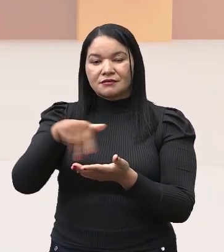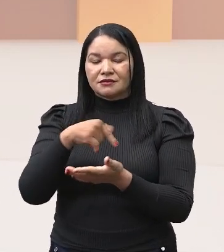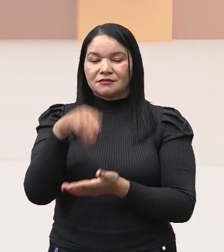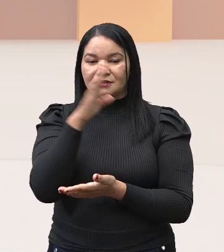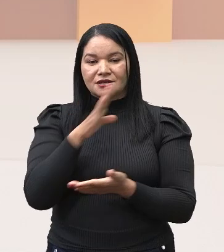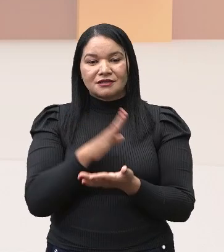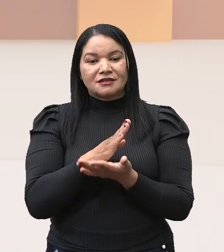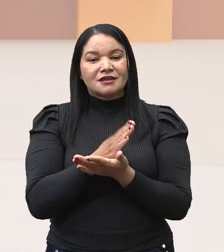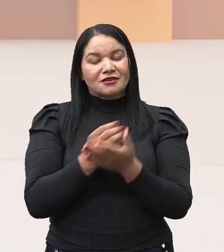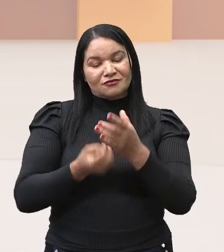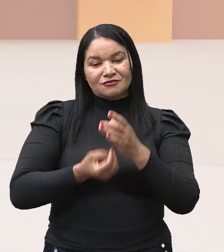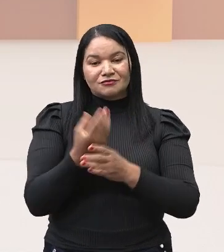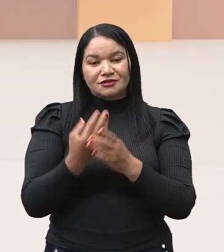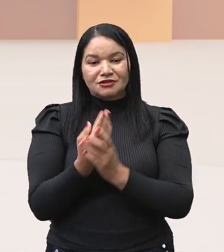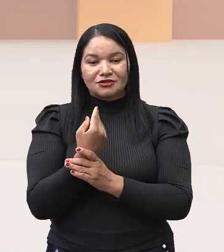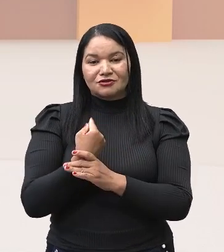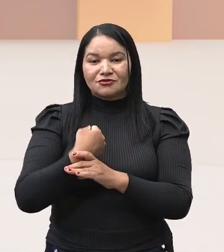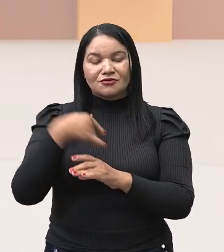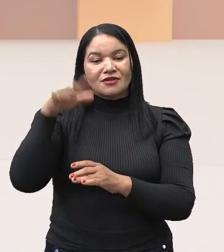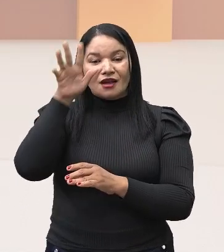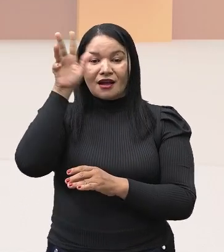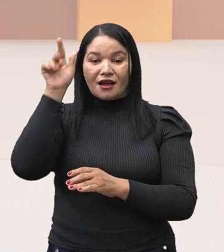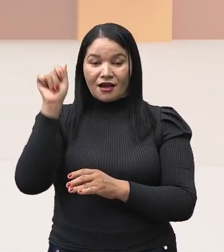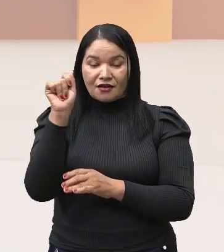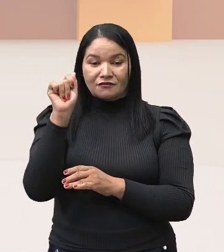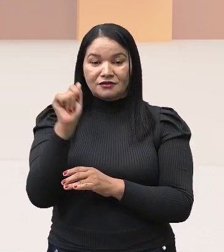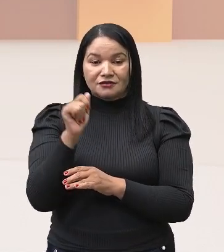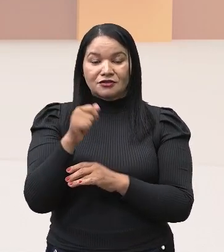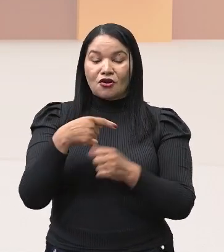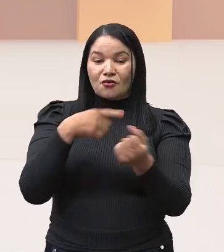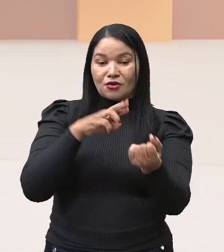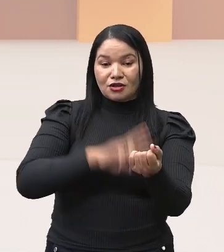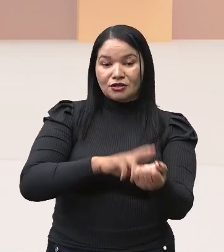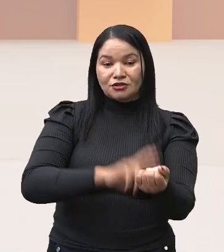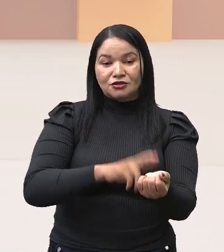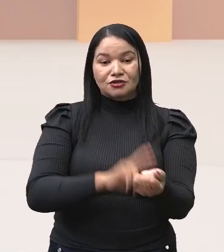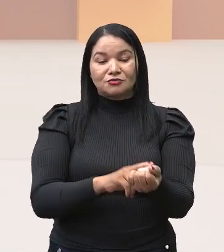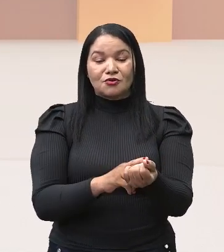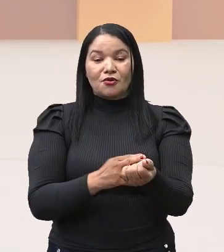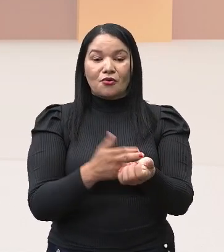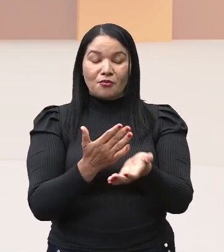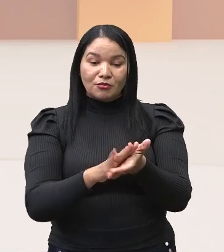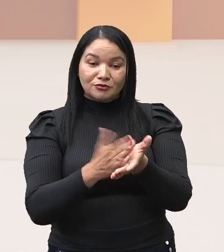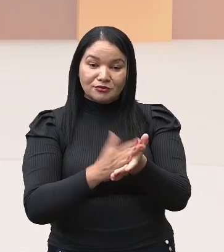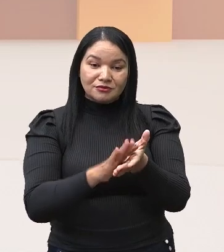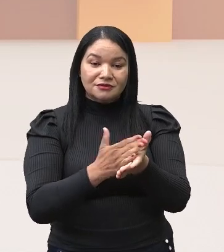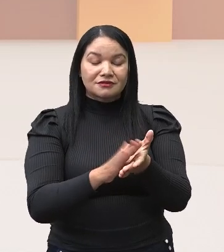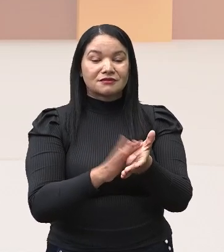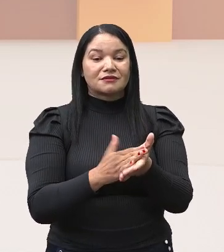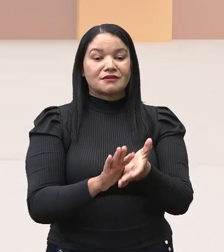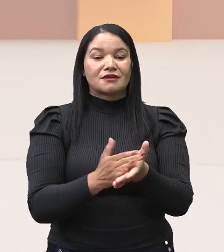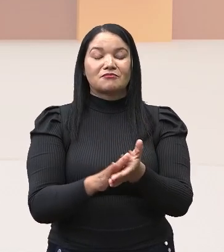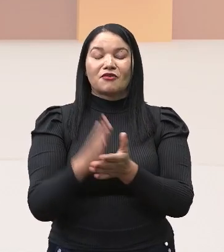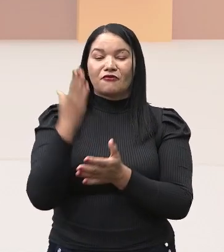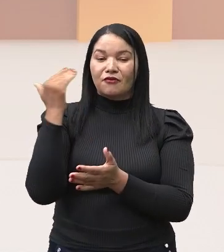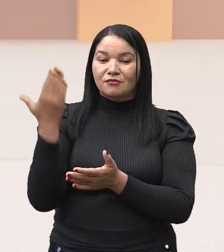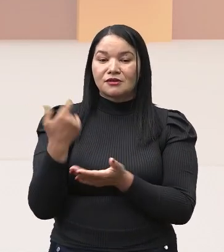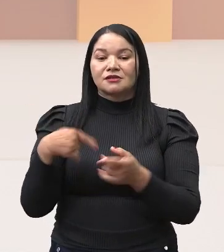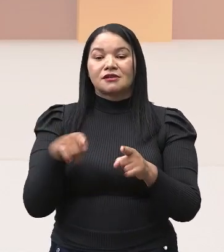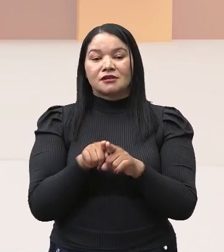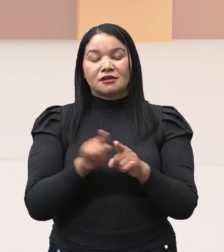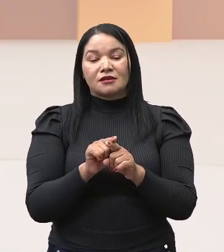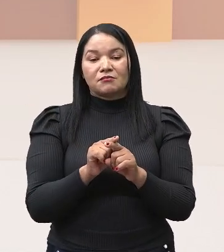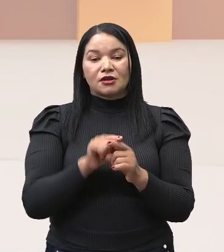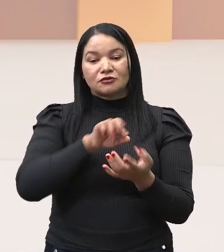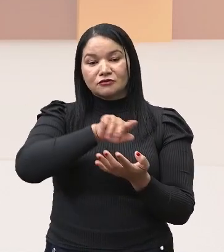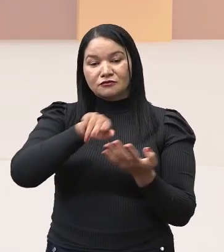raízes africanas, especialmente ritmos como o samba, tão famoso, né? Maracatu e